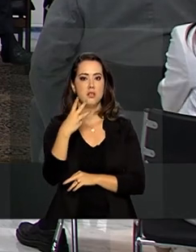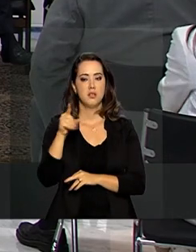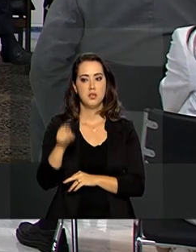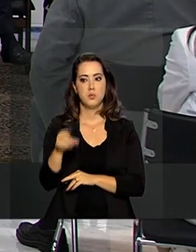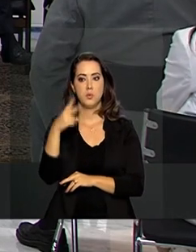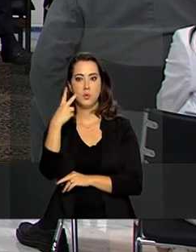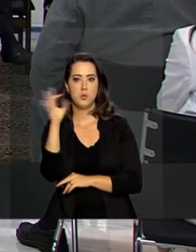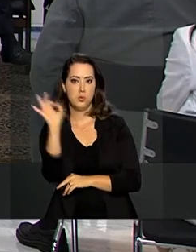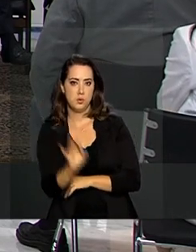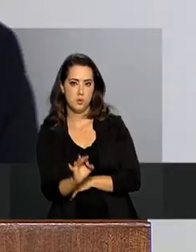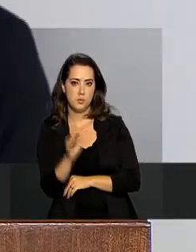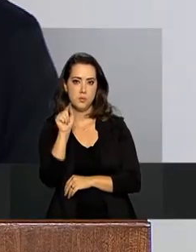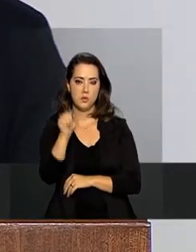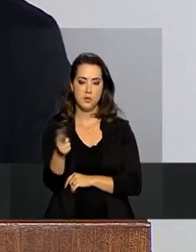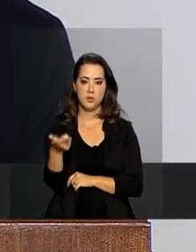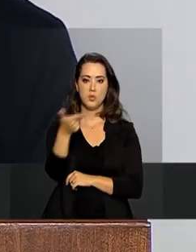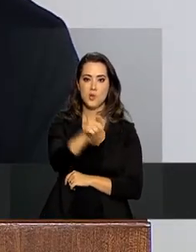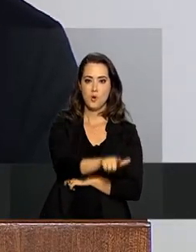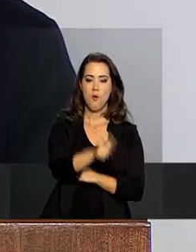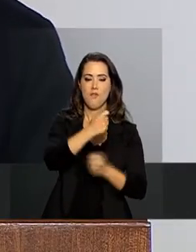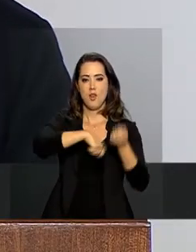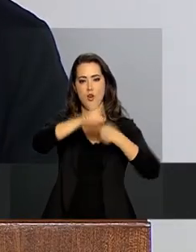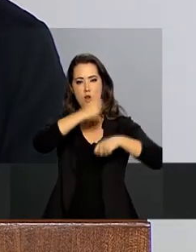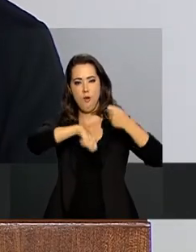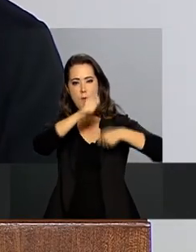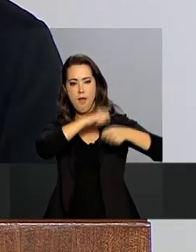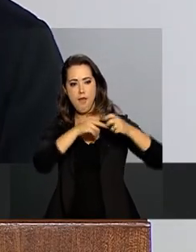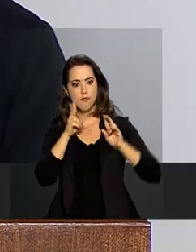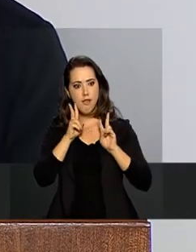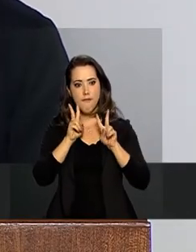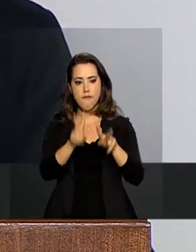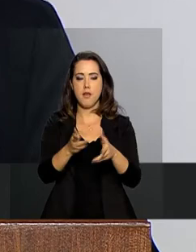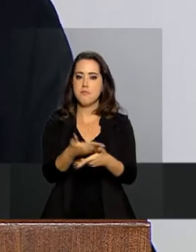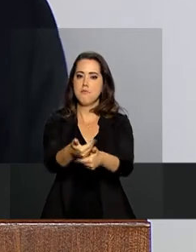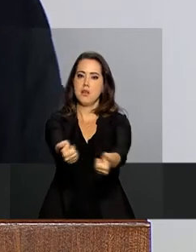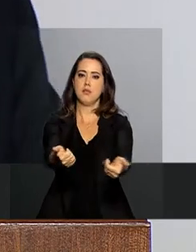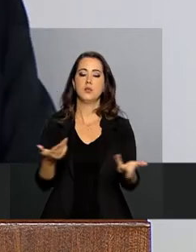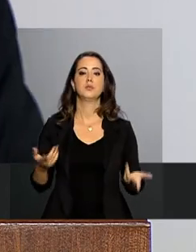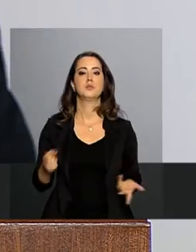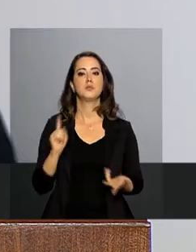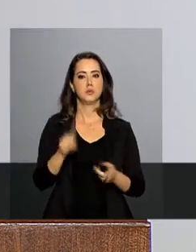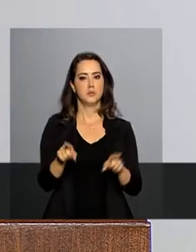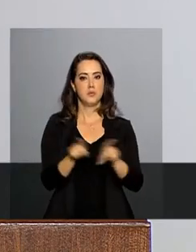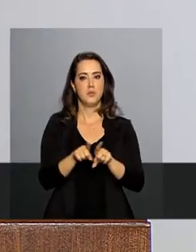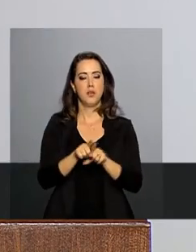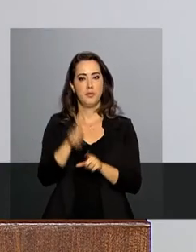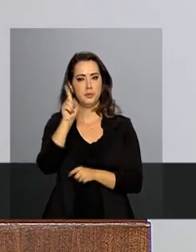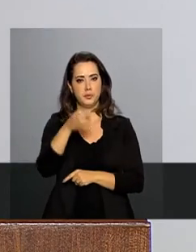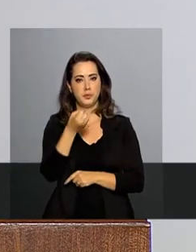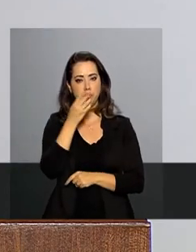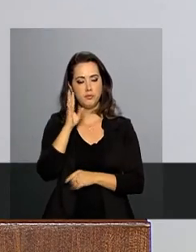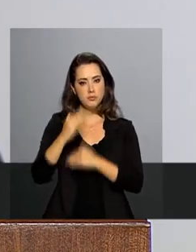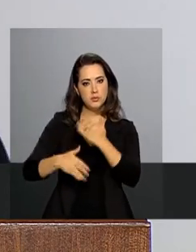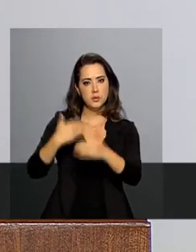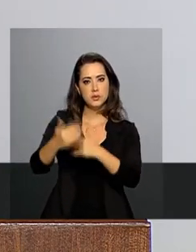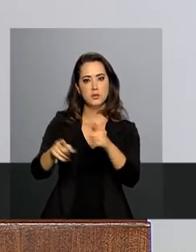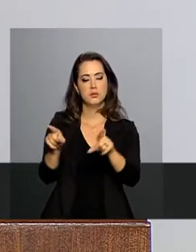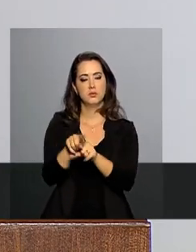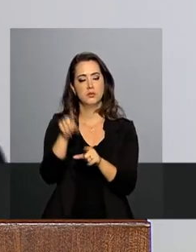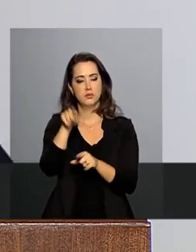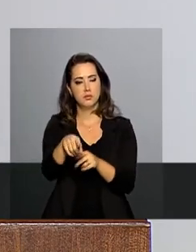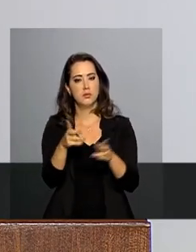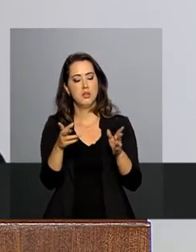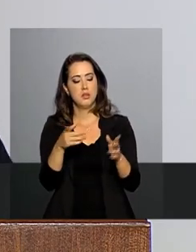portanto a recuperação econômica visível de outro lado é interessante que ao longo do tempo essas medidas também